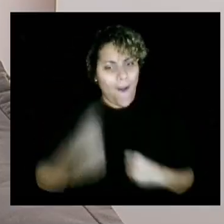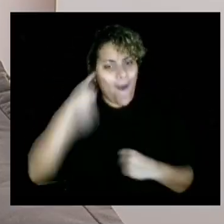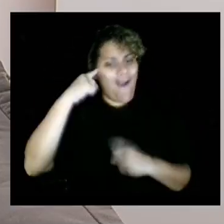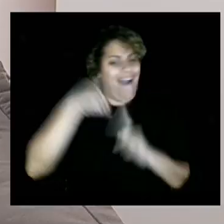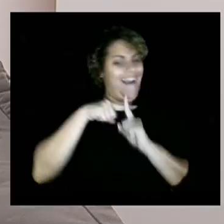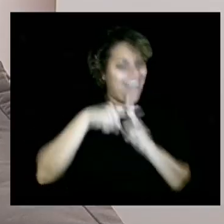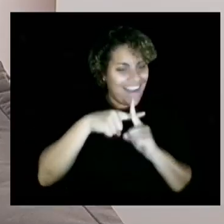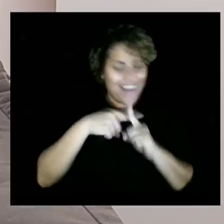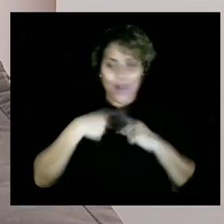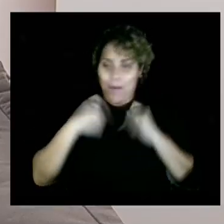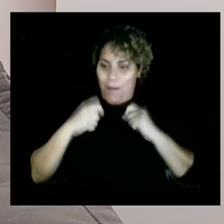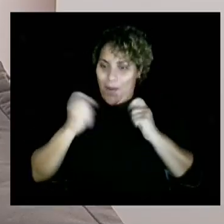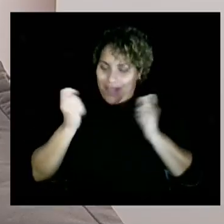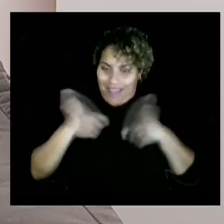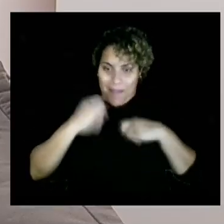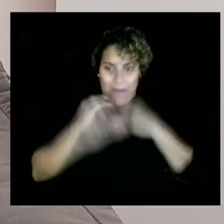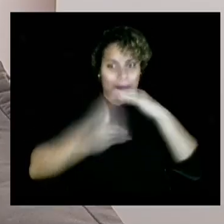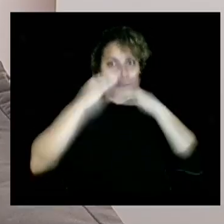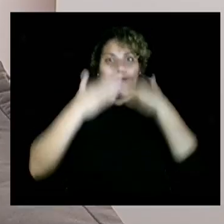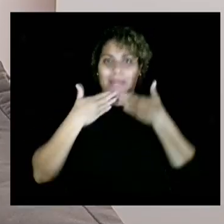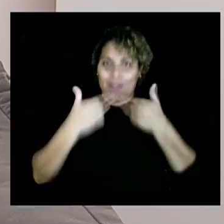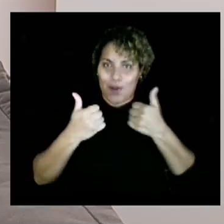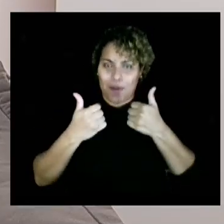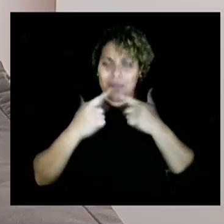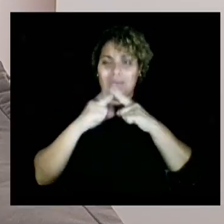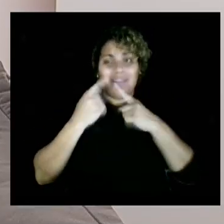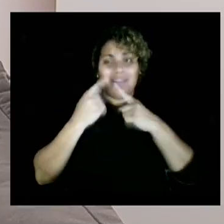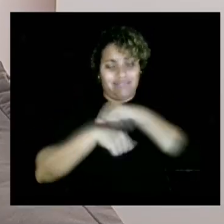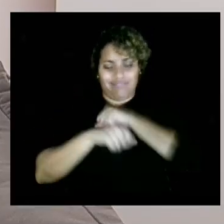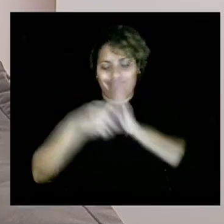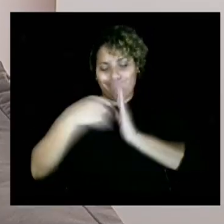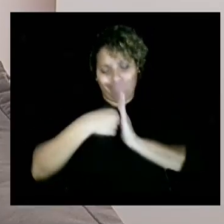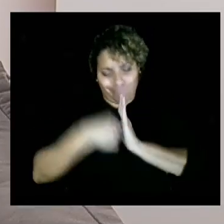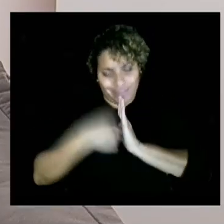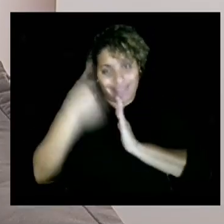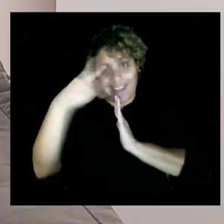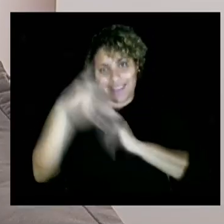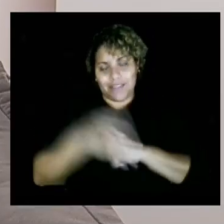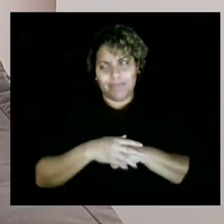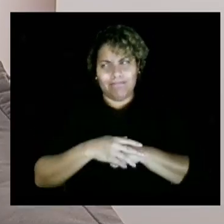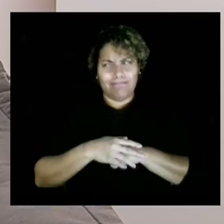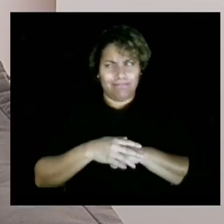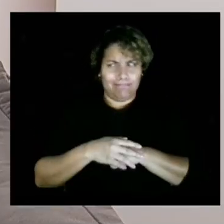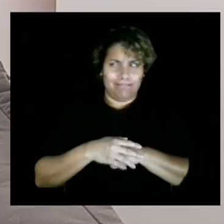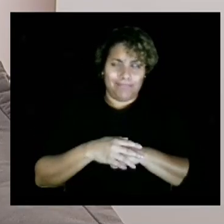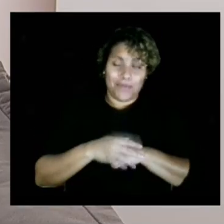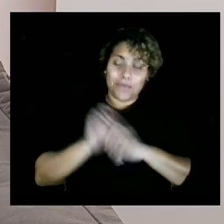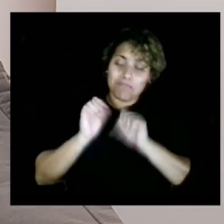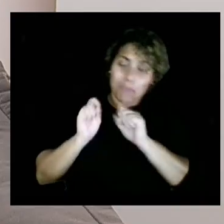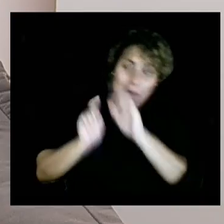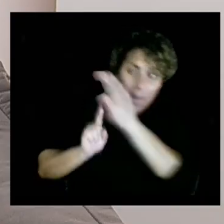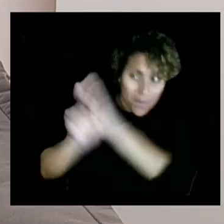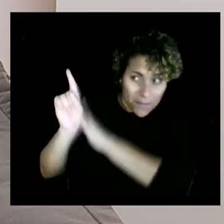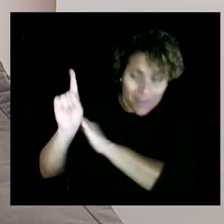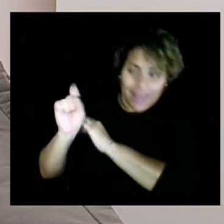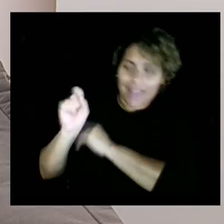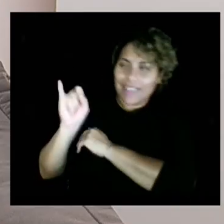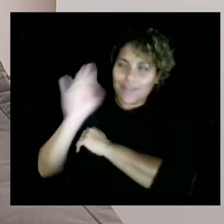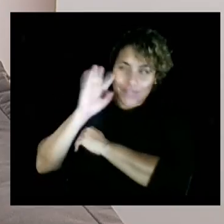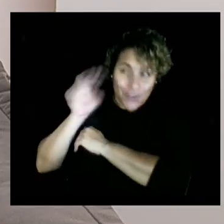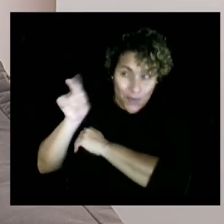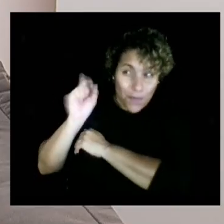Só que esse olhar é o autocuidado com ela mesma. Podemos pensar que Eudina pode lançar ainda um